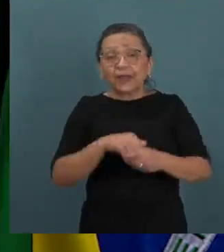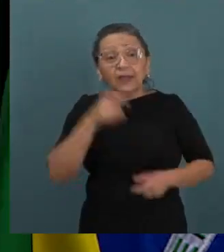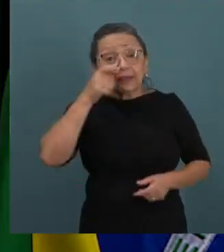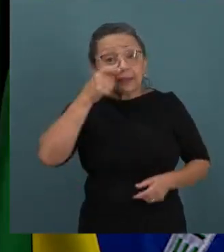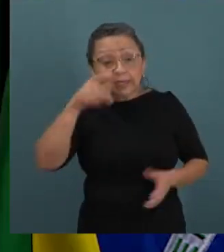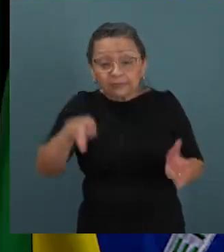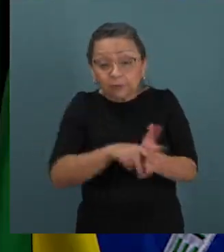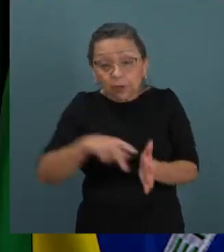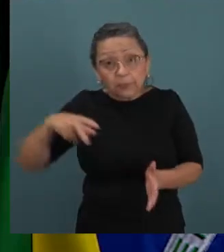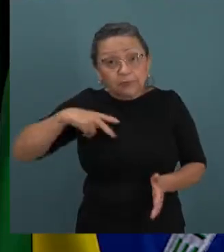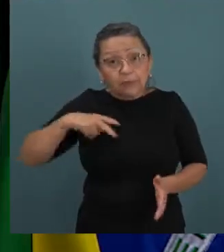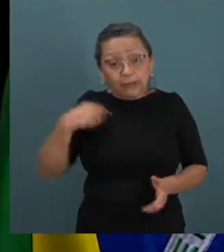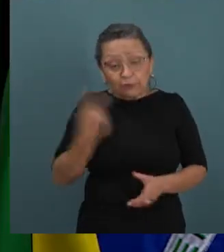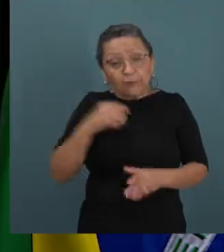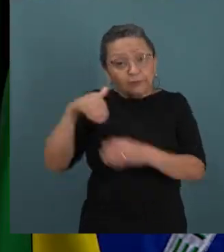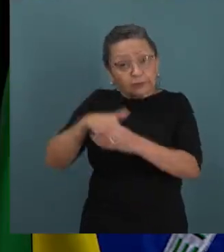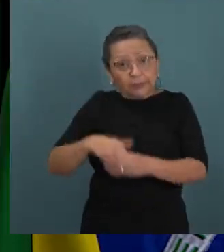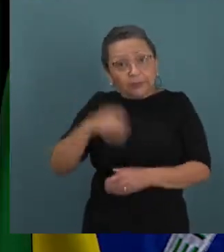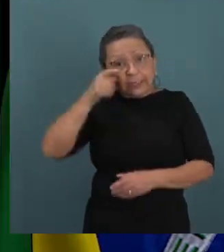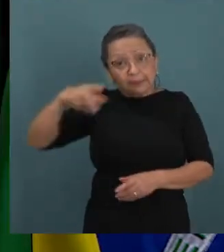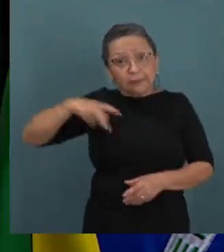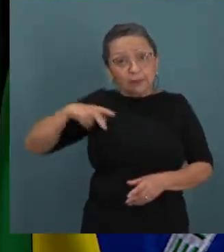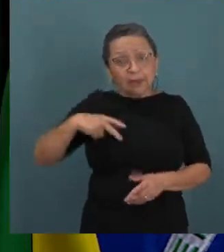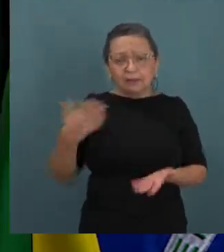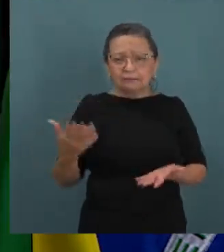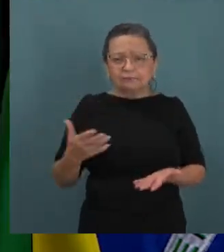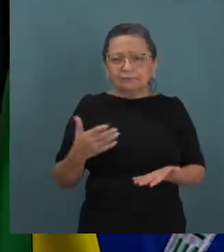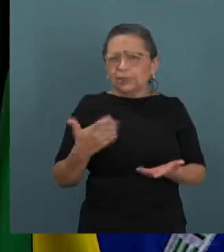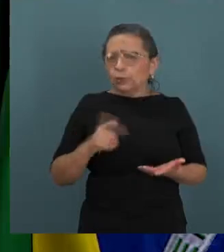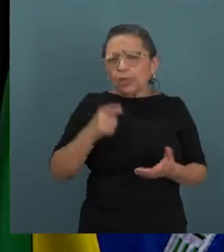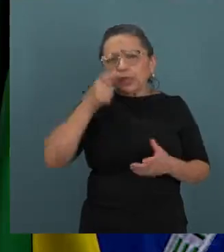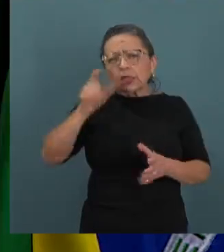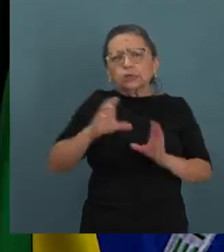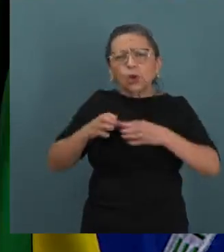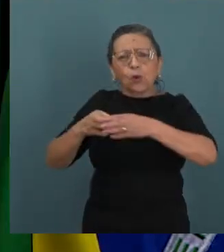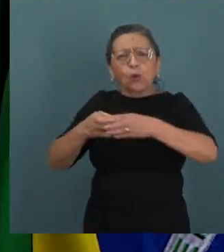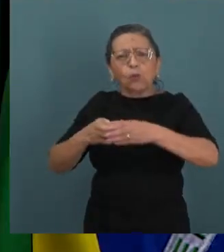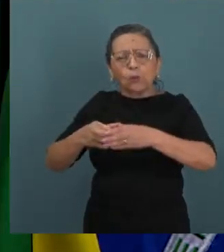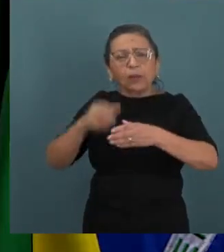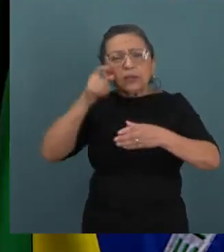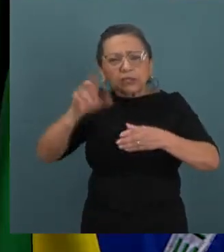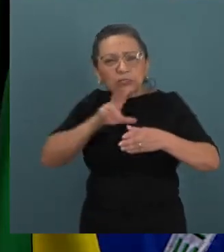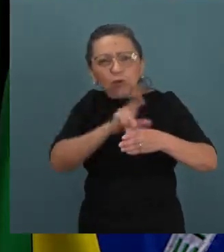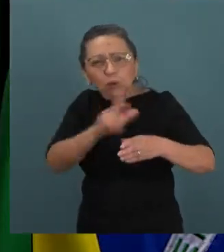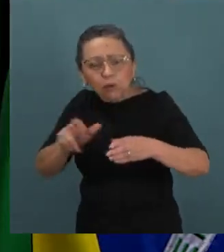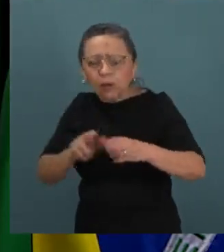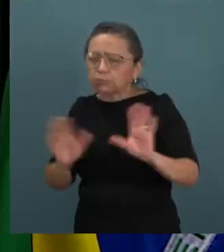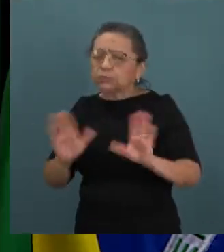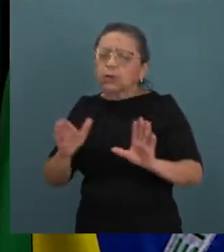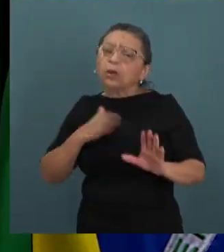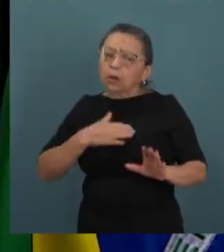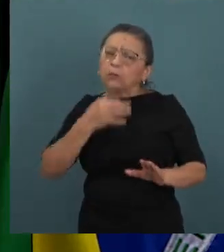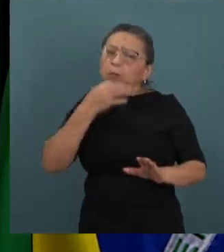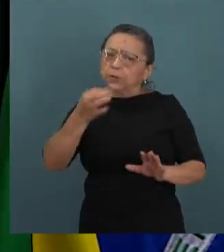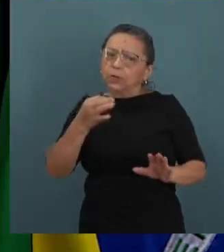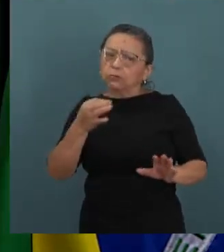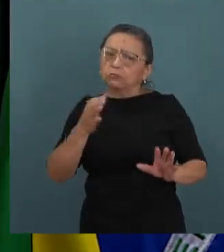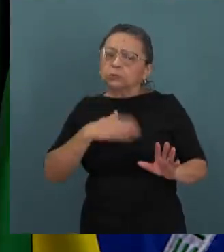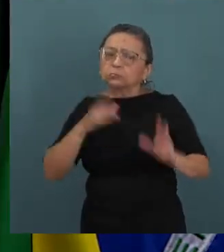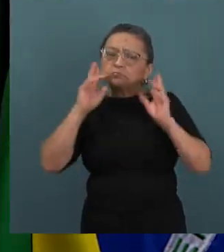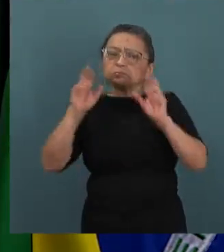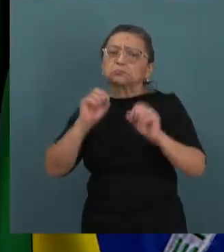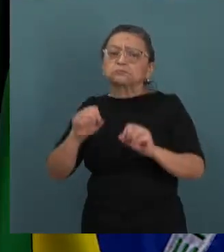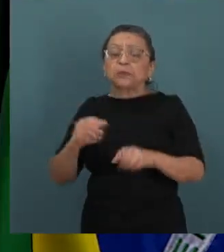nós votamos por interesse próprio. Nenhum interesse coletivo, no meu modo de entender, respeito quem pensa diferente, na